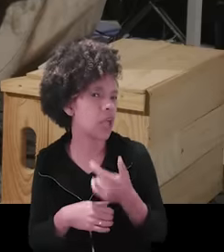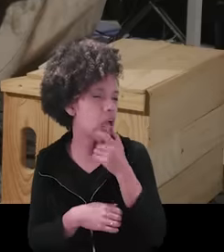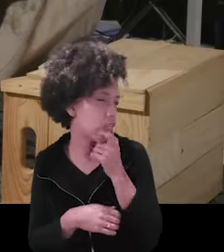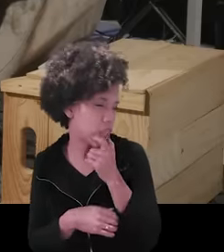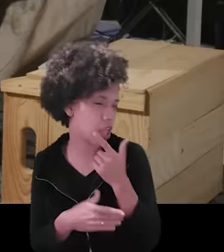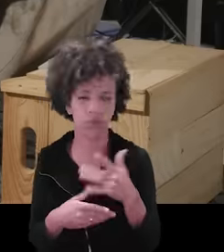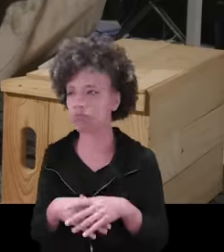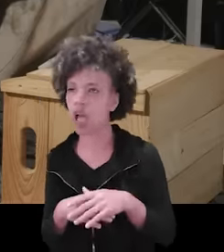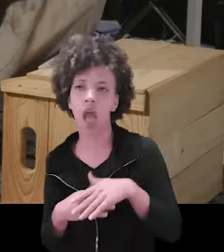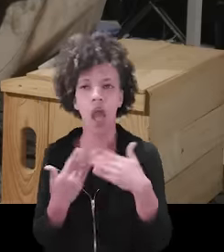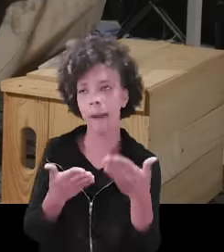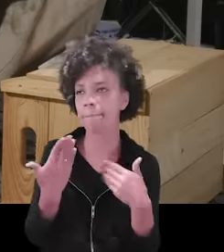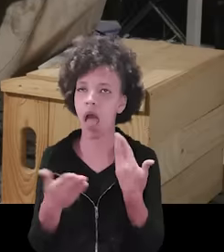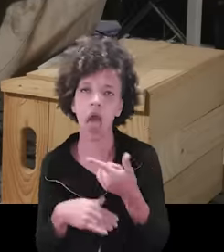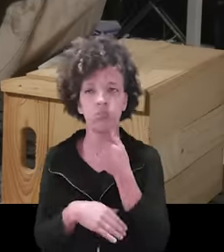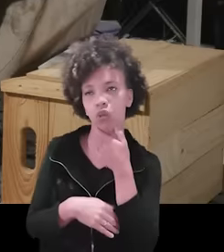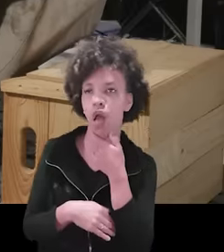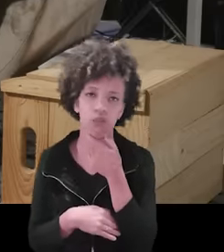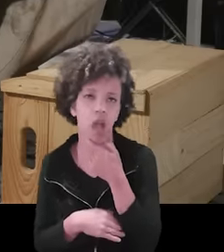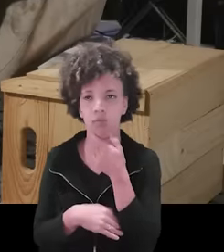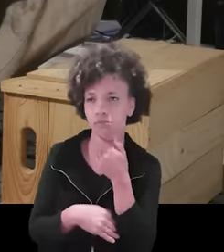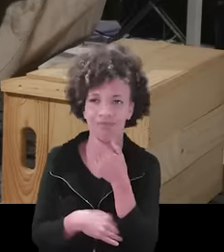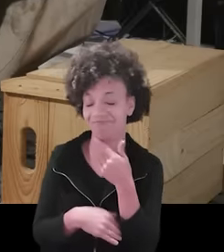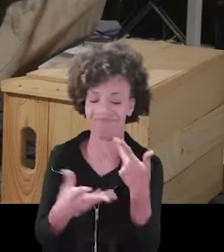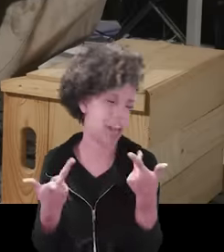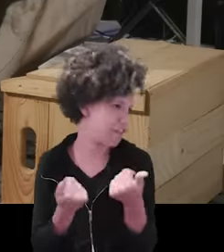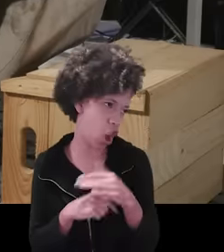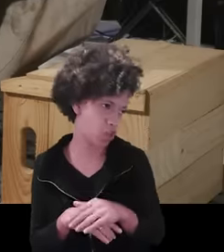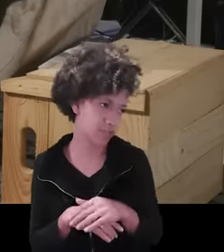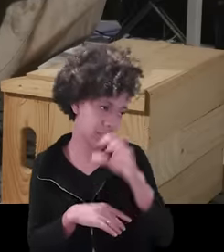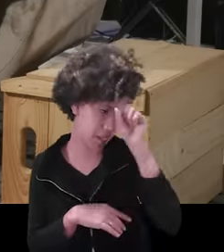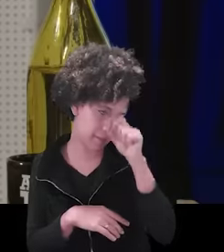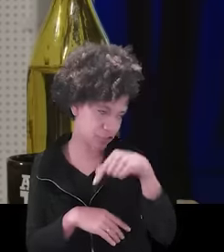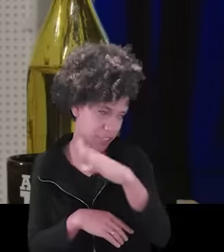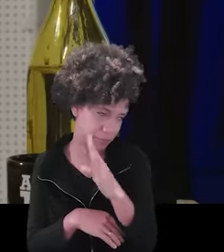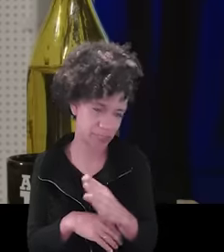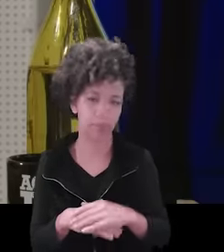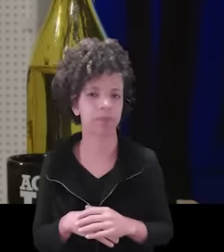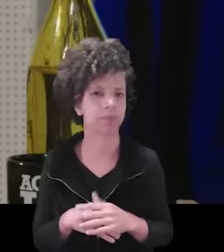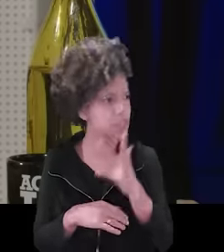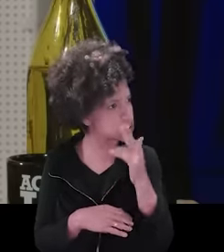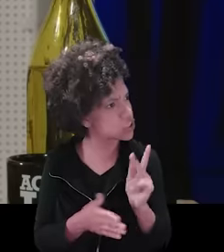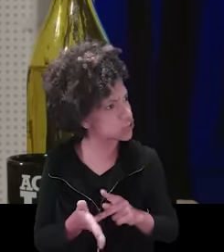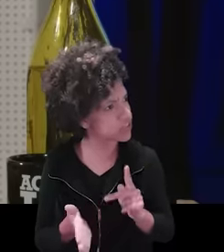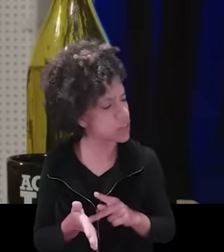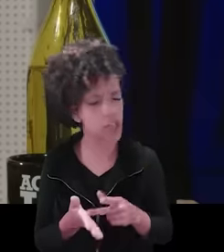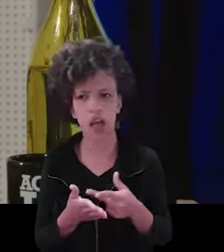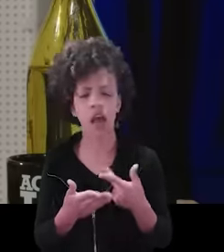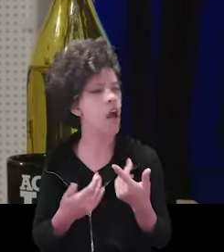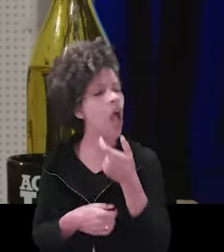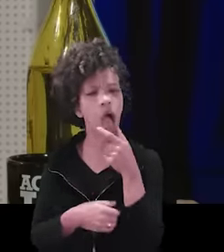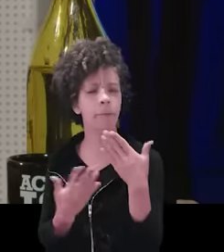eu tava deitada no meu inglês né Aí vem que o óleo e o drink just Mega aquele inglês que a gente aprende aqui e eu achei